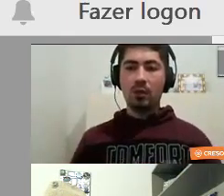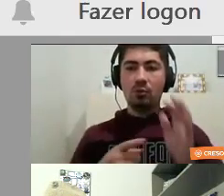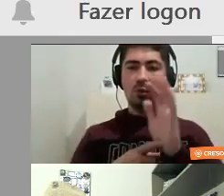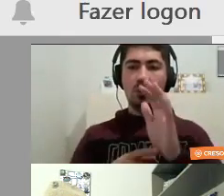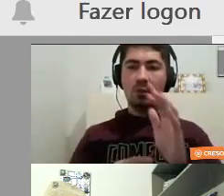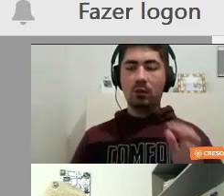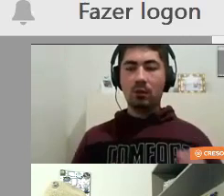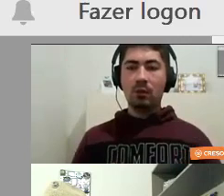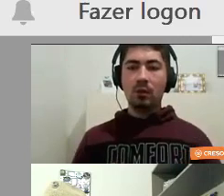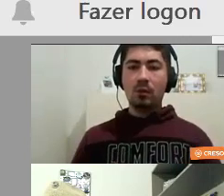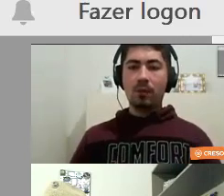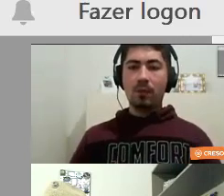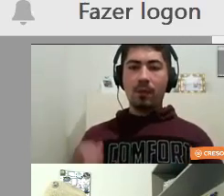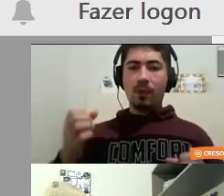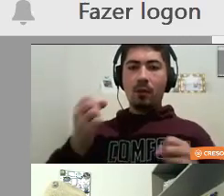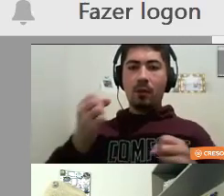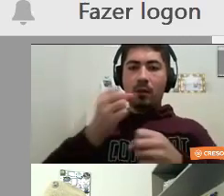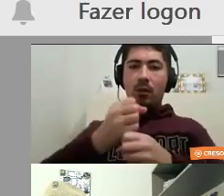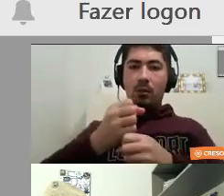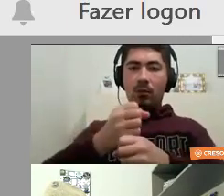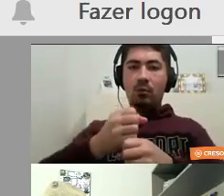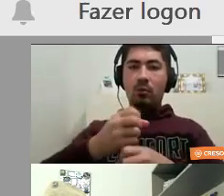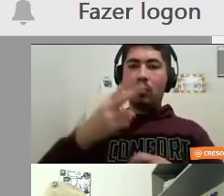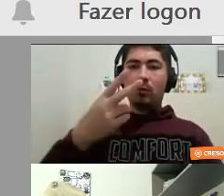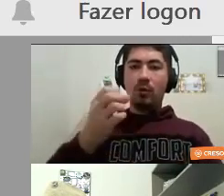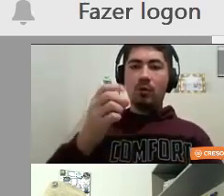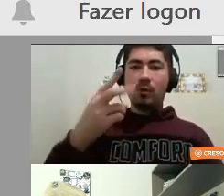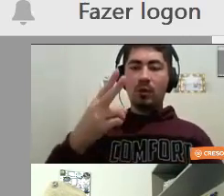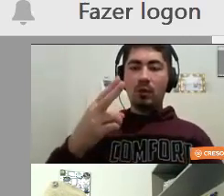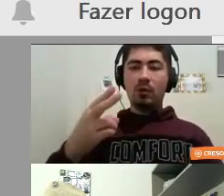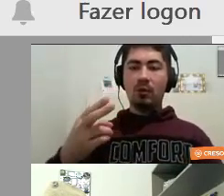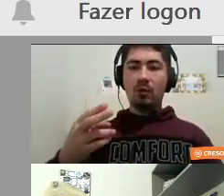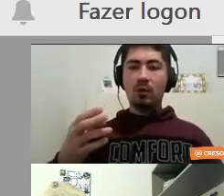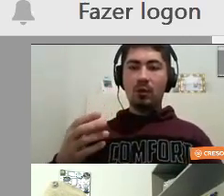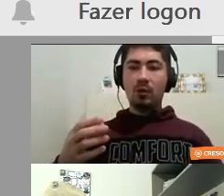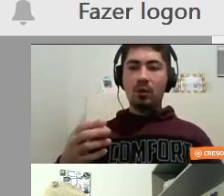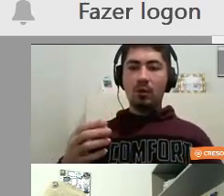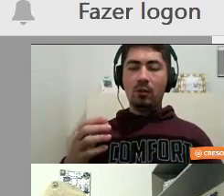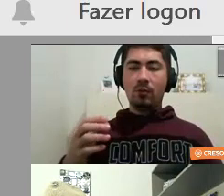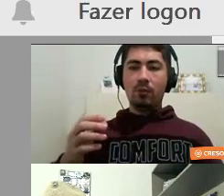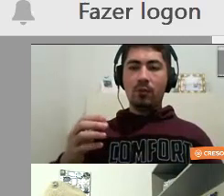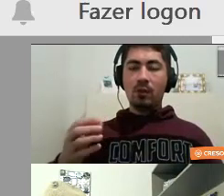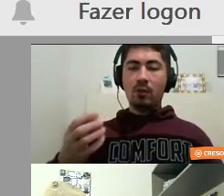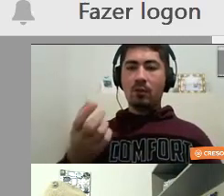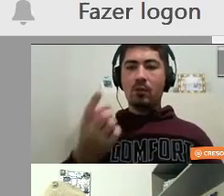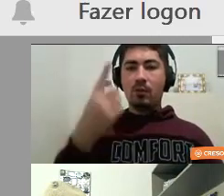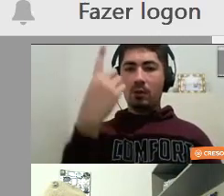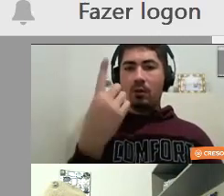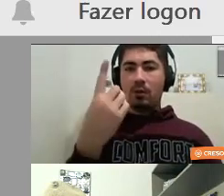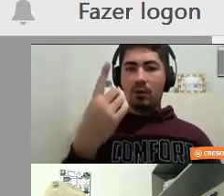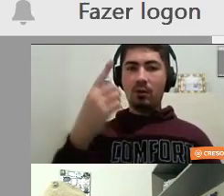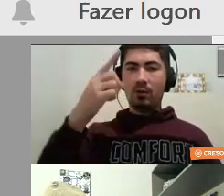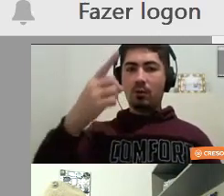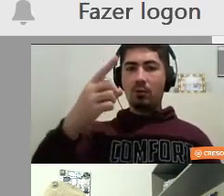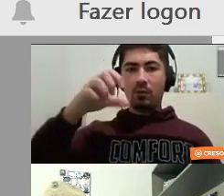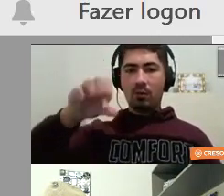Em 2003, a Fundação Rotária arrecada 119 milhões de dólares